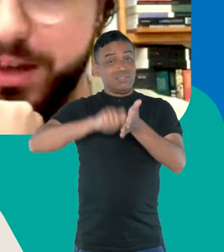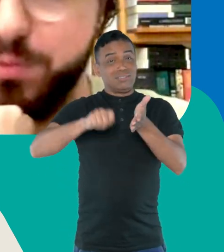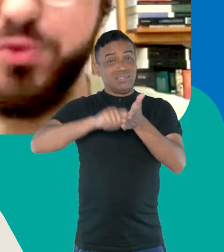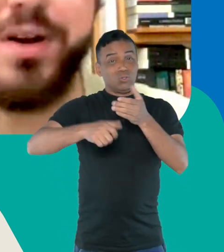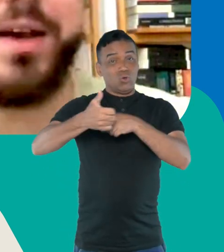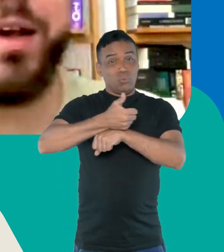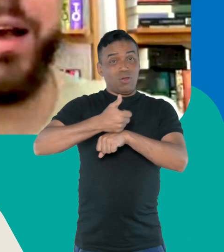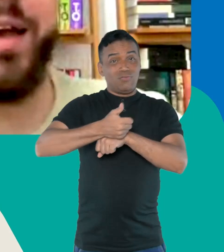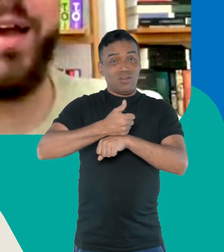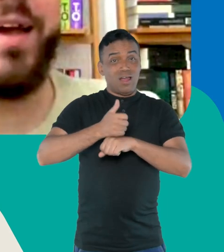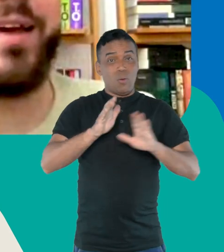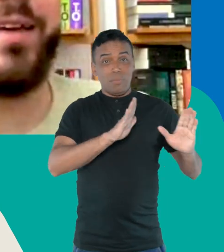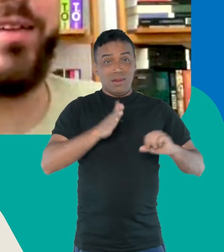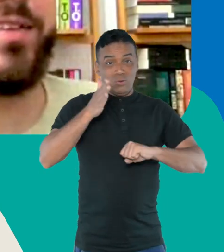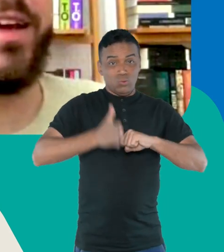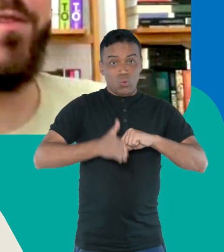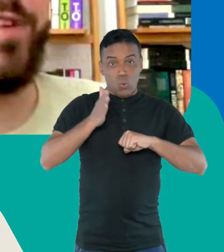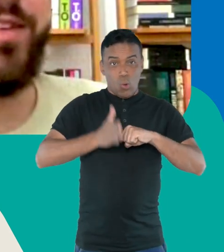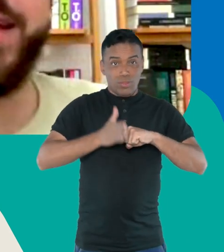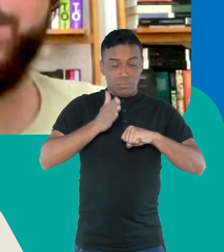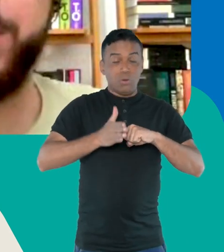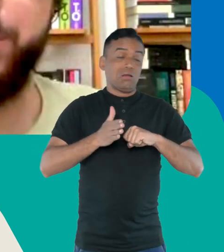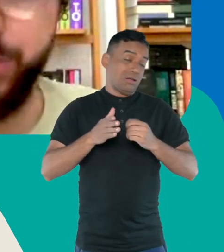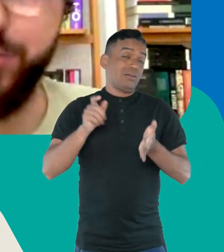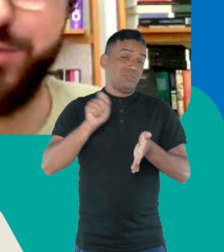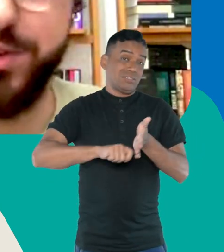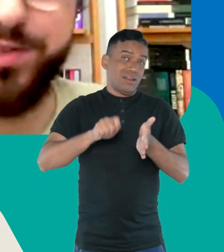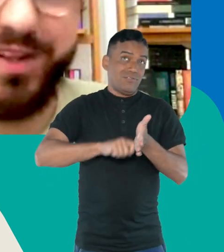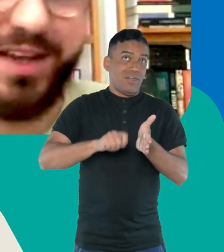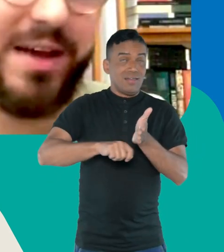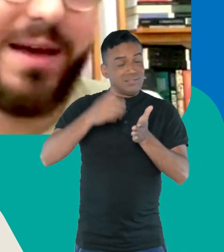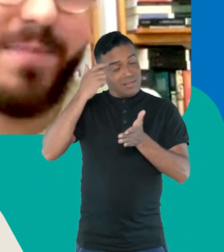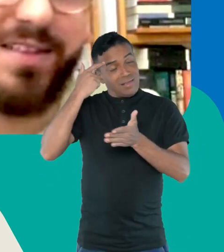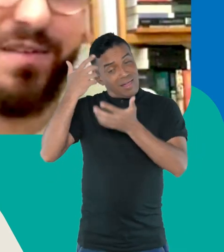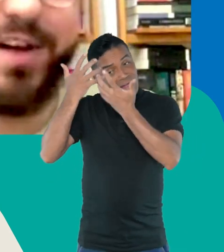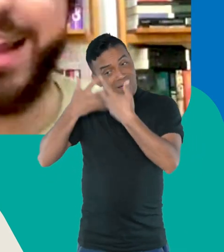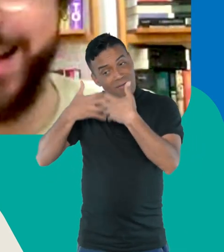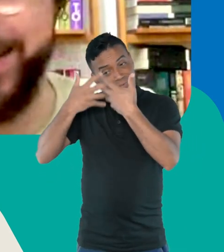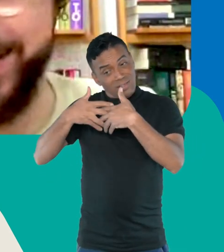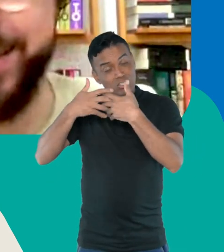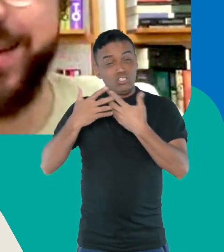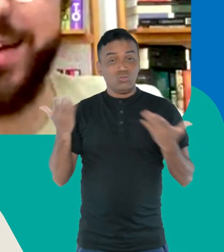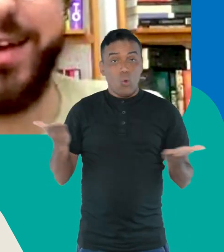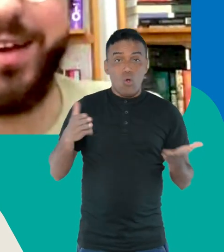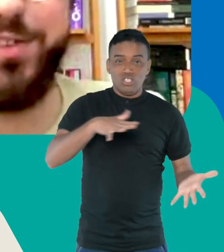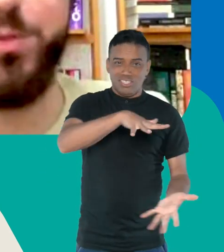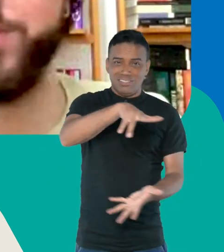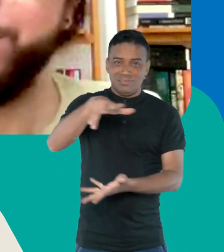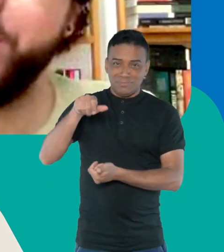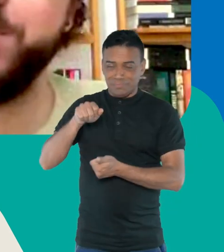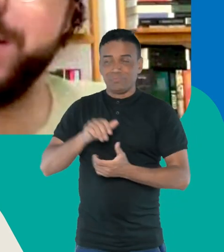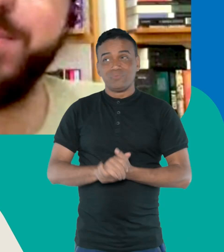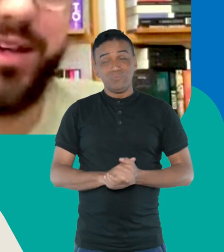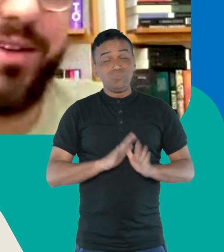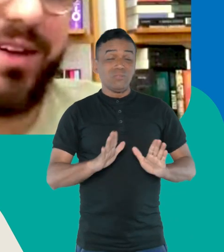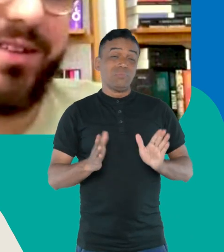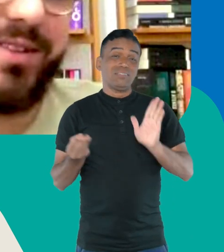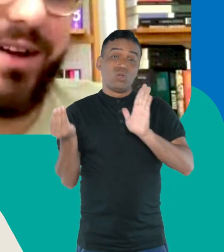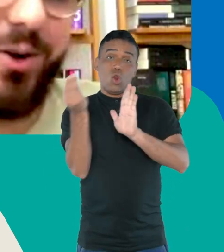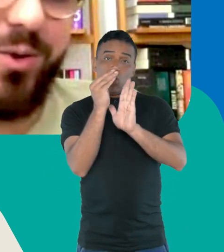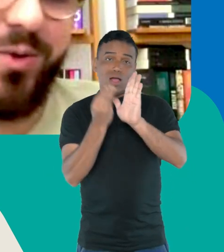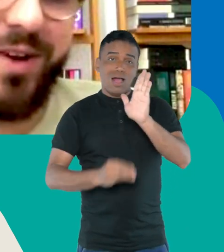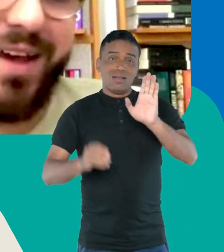nosso tempo, que escrevesse refletindo o nosso tempo, mas que falasse, de uma outra forma